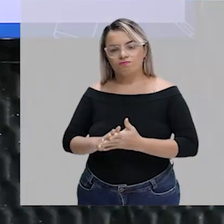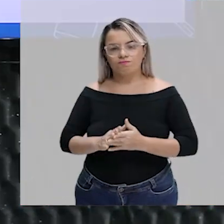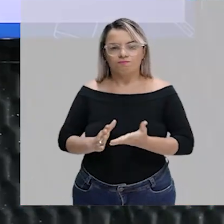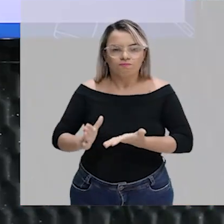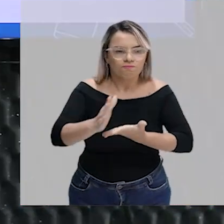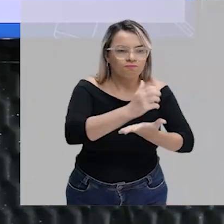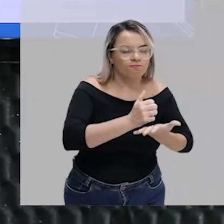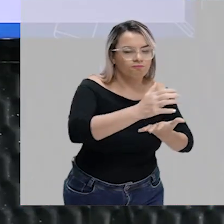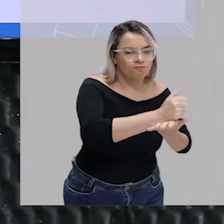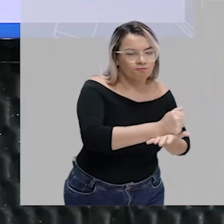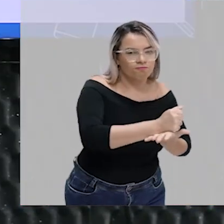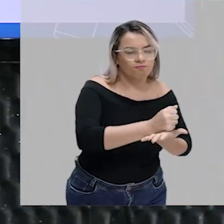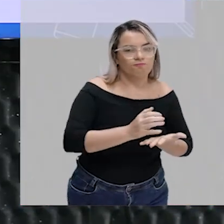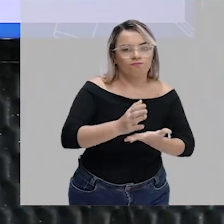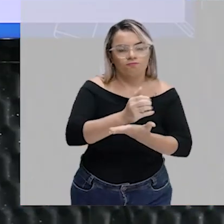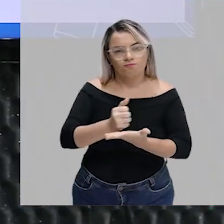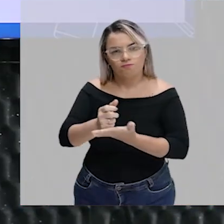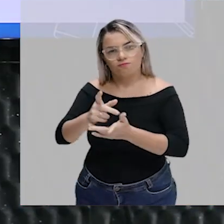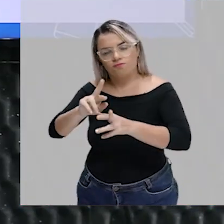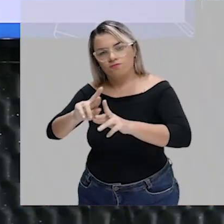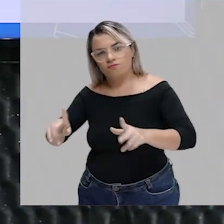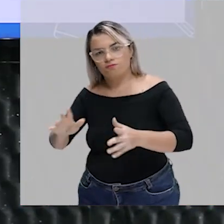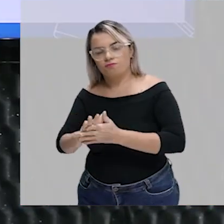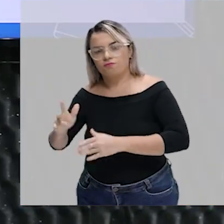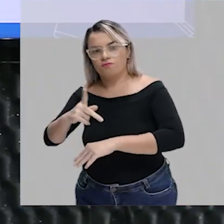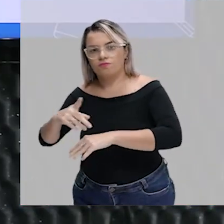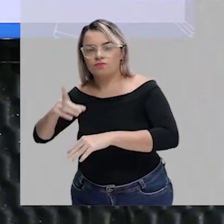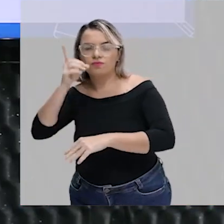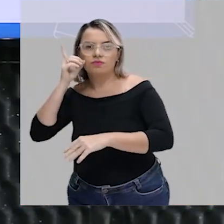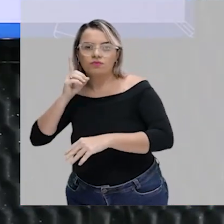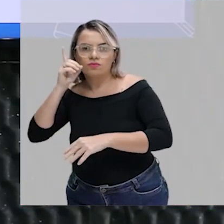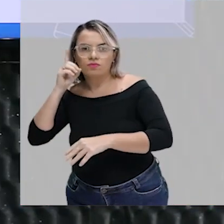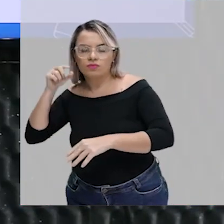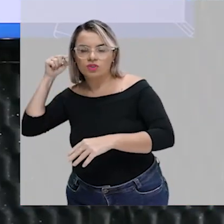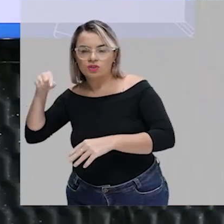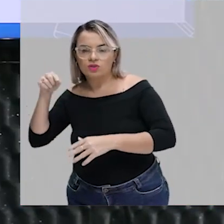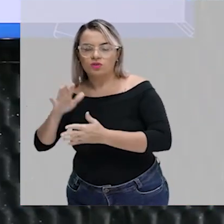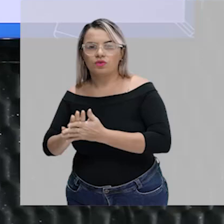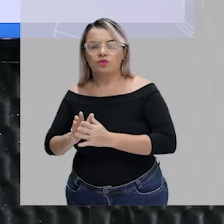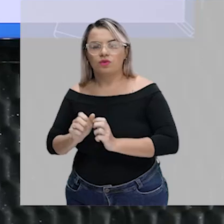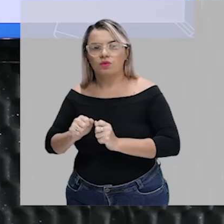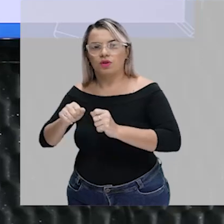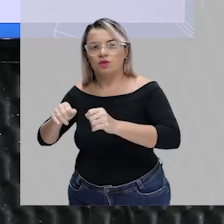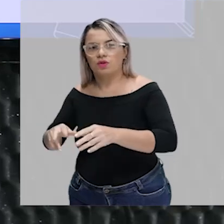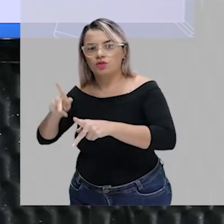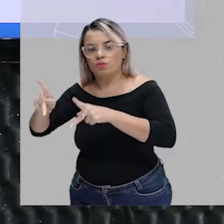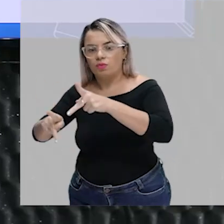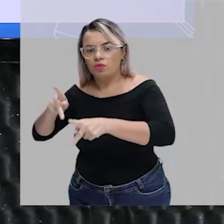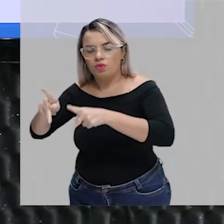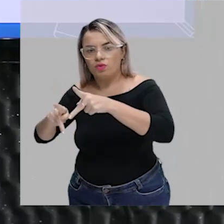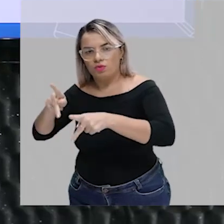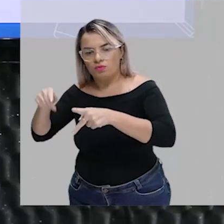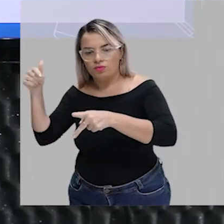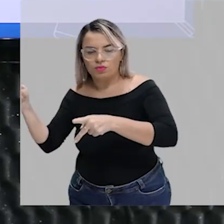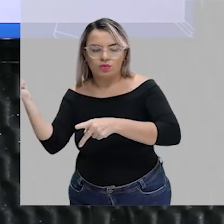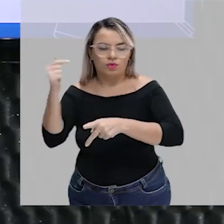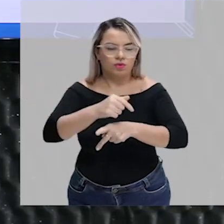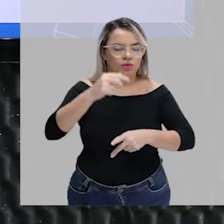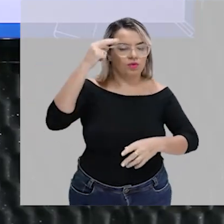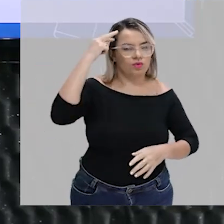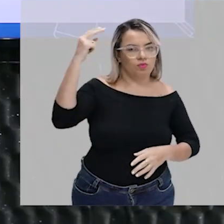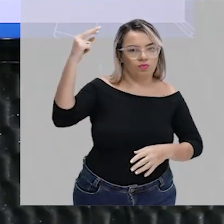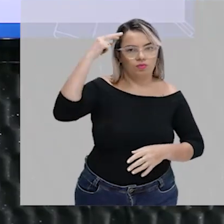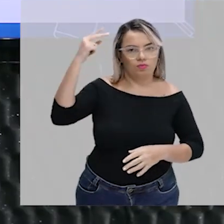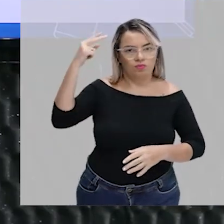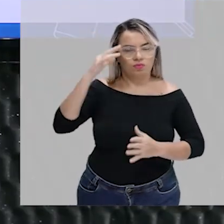exploração. Diferente dos Estados Unidos, que foram uma colônia de povoamento, a nossa história no Brasil é uma história de um